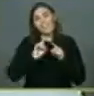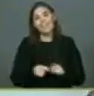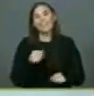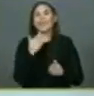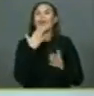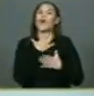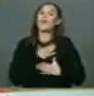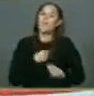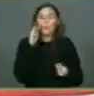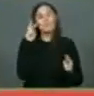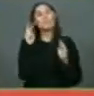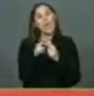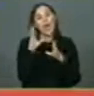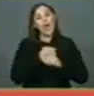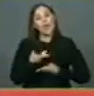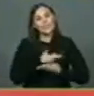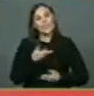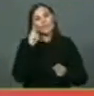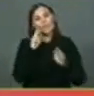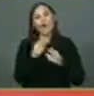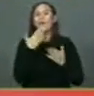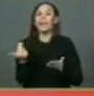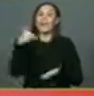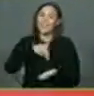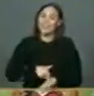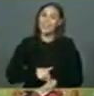foi um gosto obrigado, mais Jorge. Uma vez eu conversar também. Consigo. Muito obrigado. Muito obrigado.